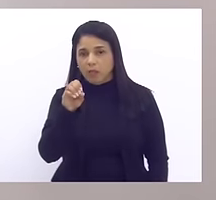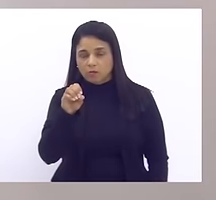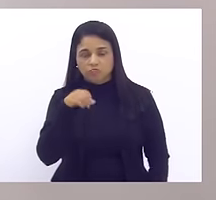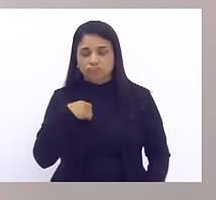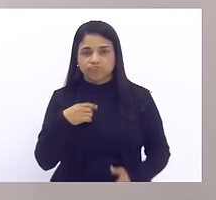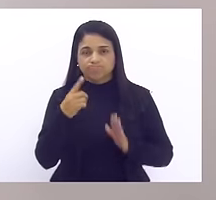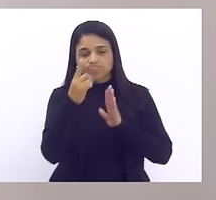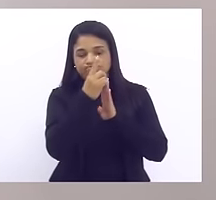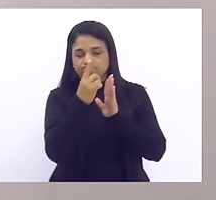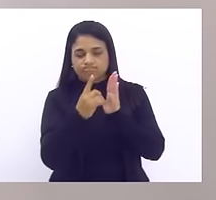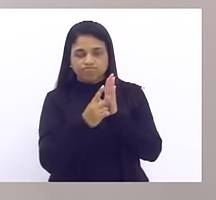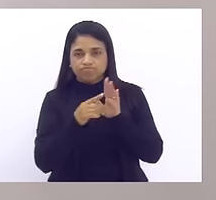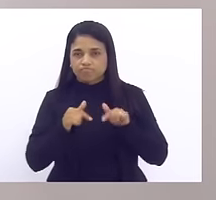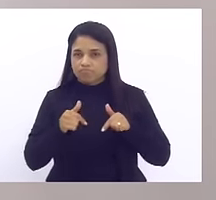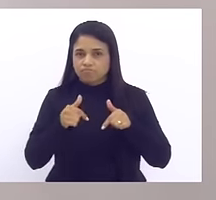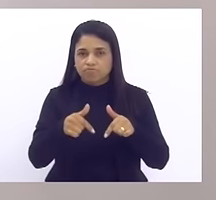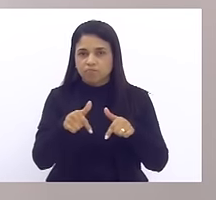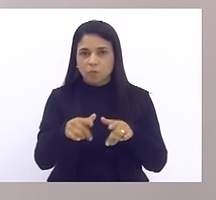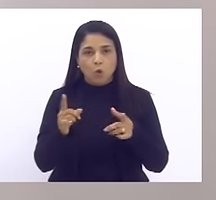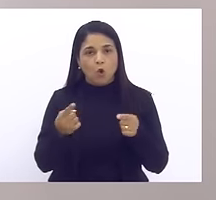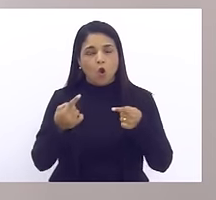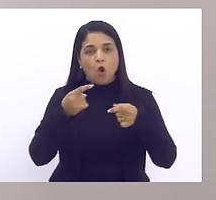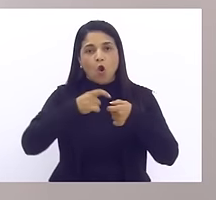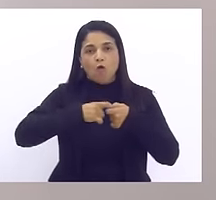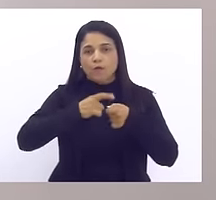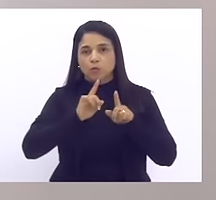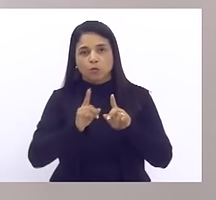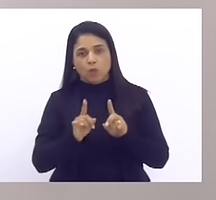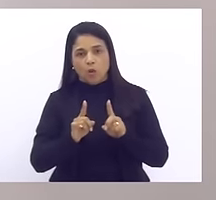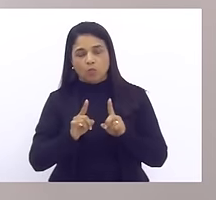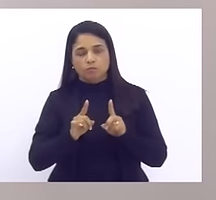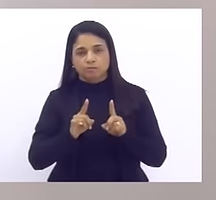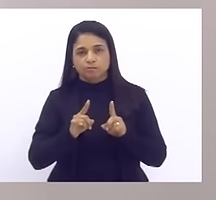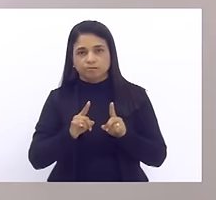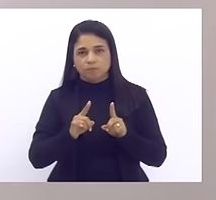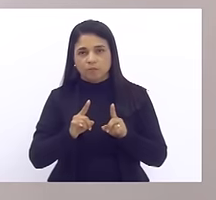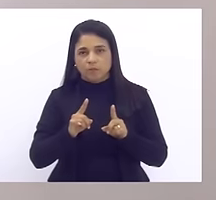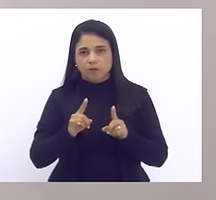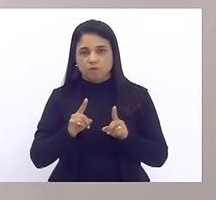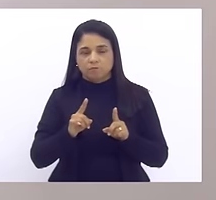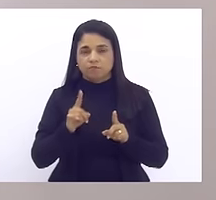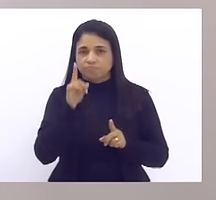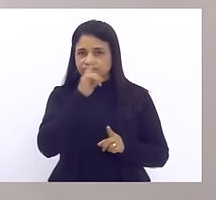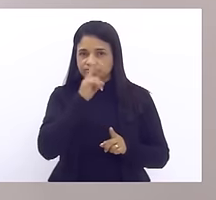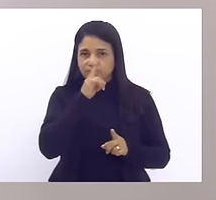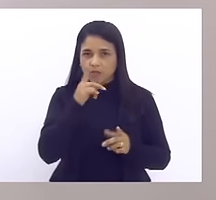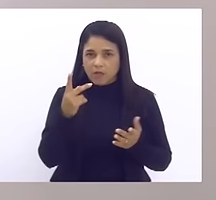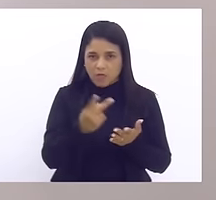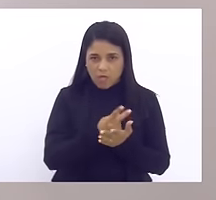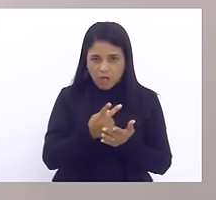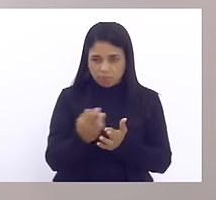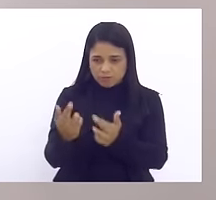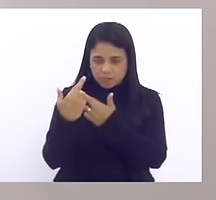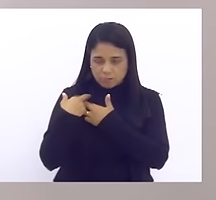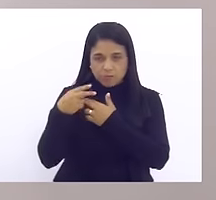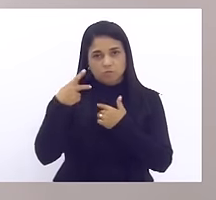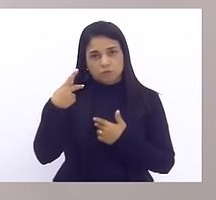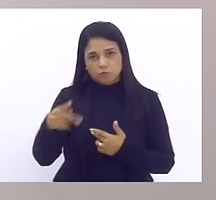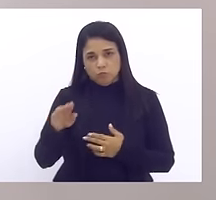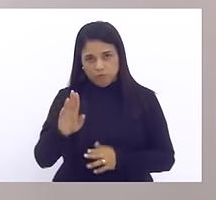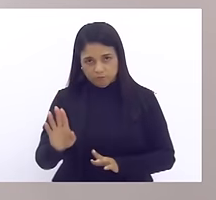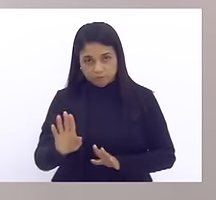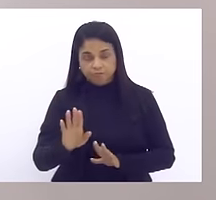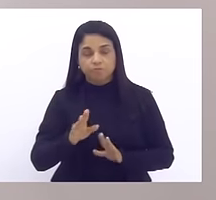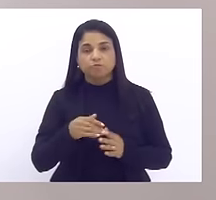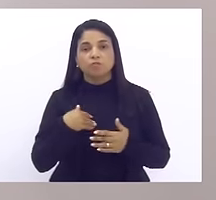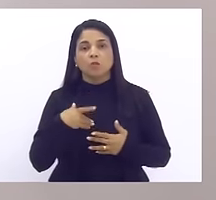do Detran não me importa se tem convênio ou não porque isso gera lesão é horário e o senhores vão ser responsabilizados por isso muito em breve agora quando